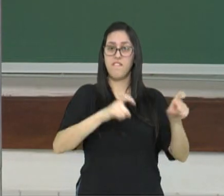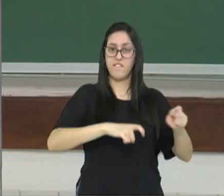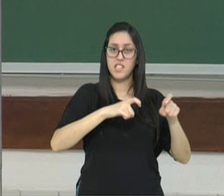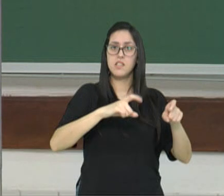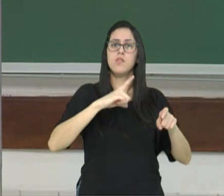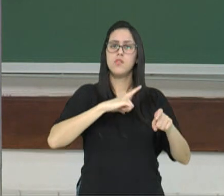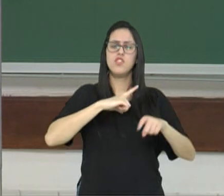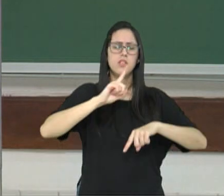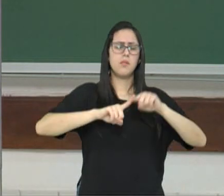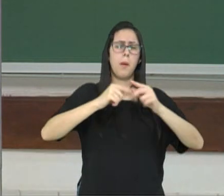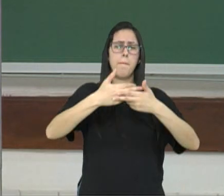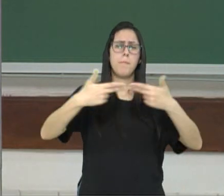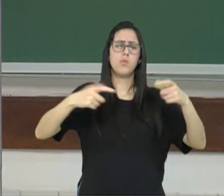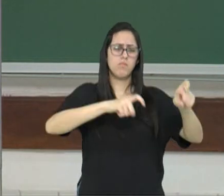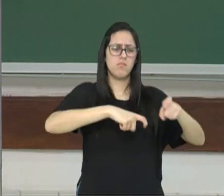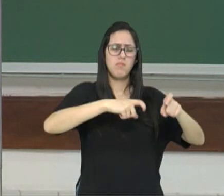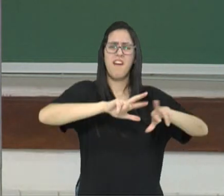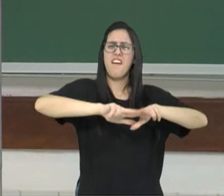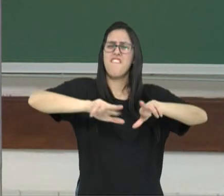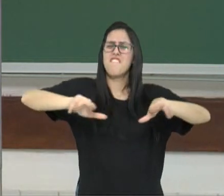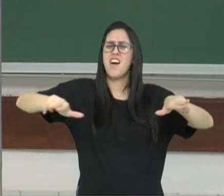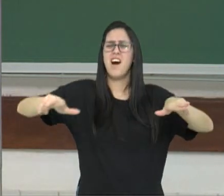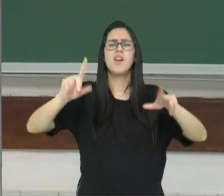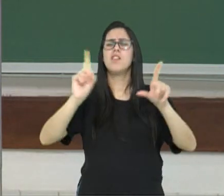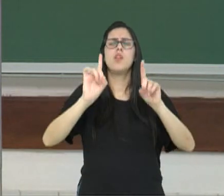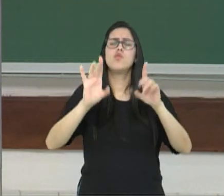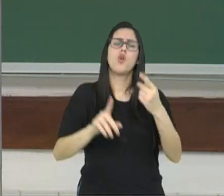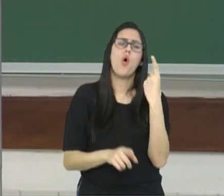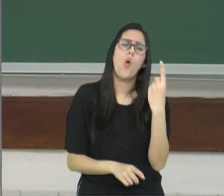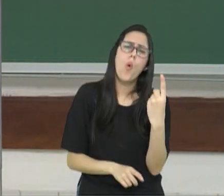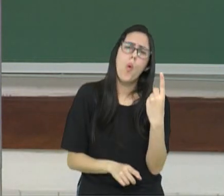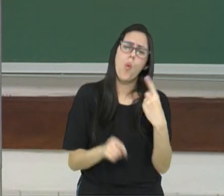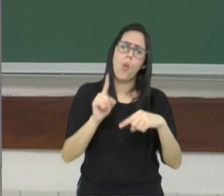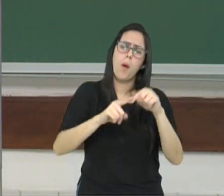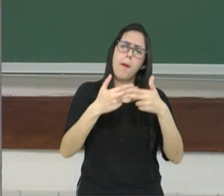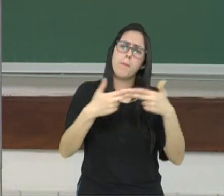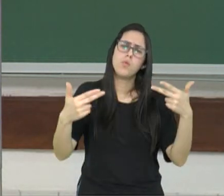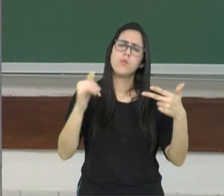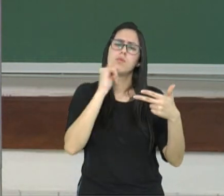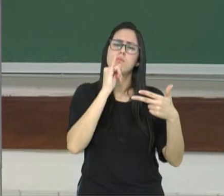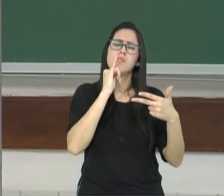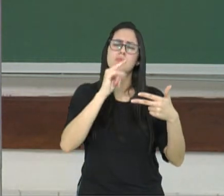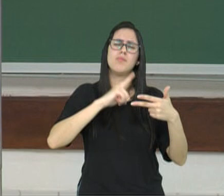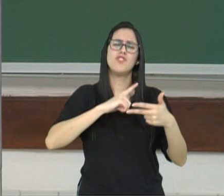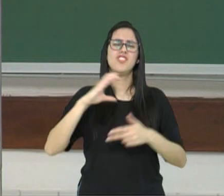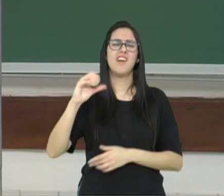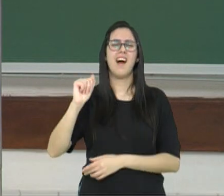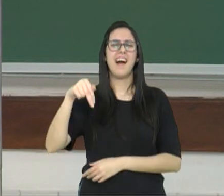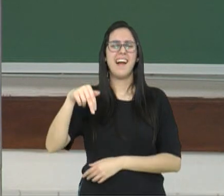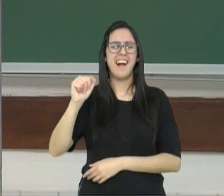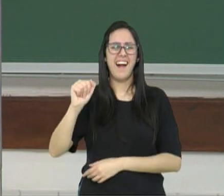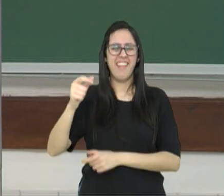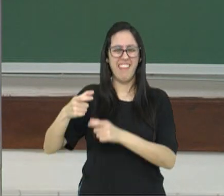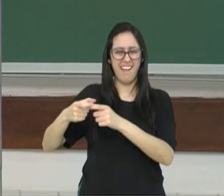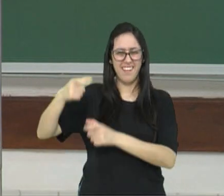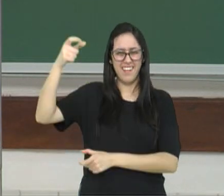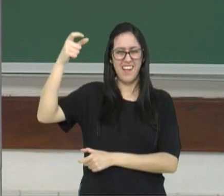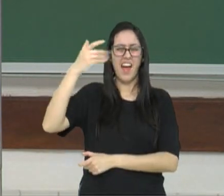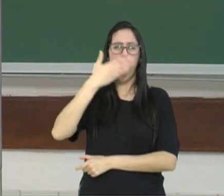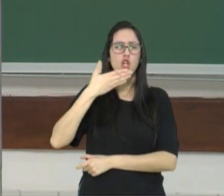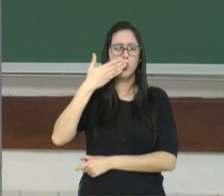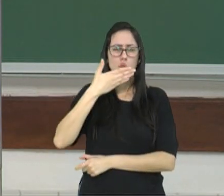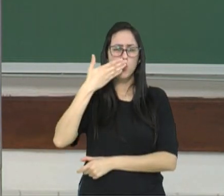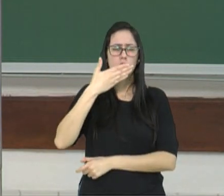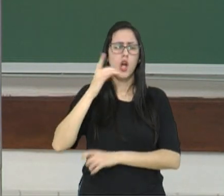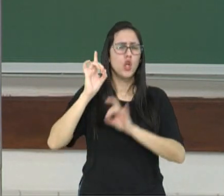vários produtos em sua terra. Não só aqueles grandes canaviais que a gente já falou aqui no Nordeste, ou